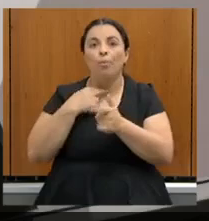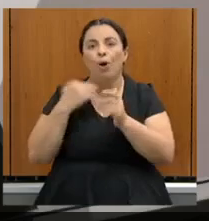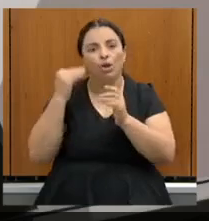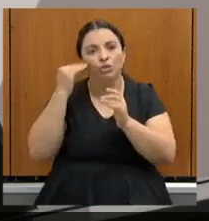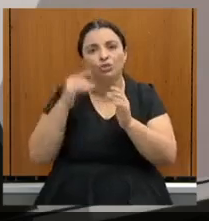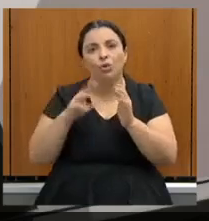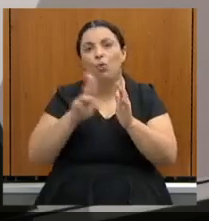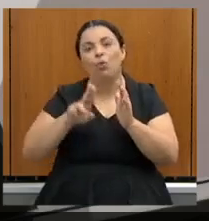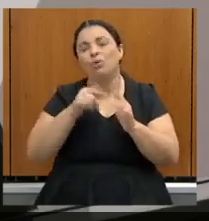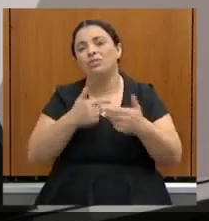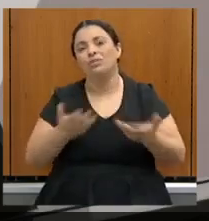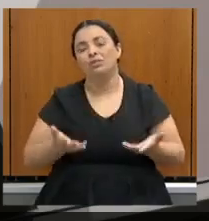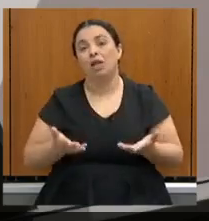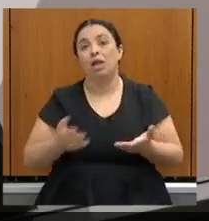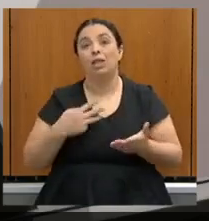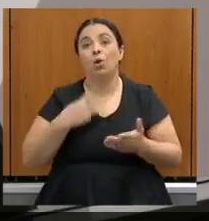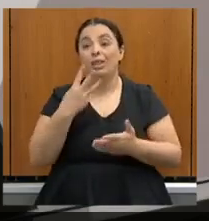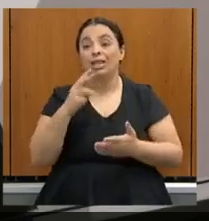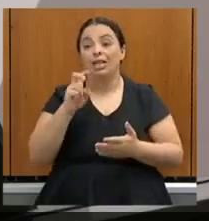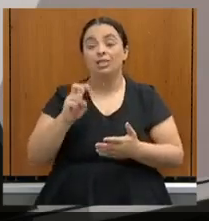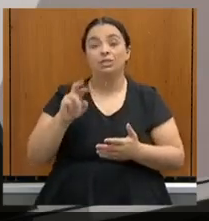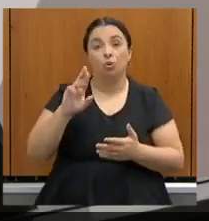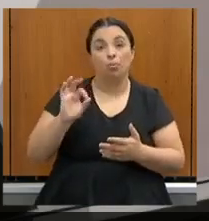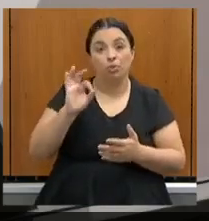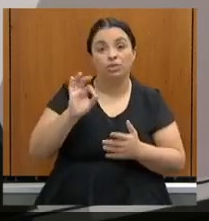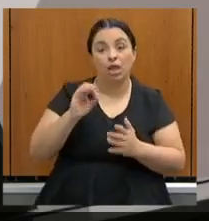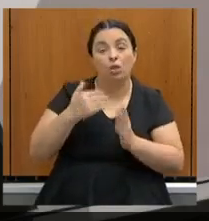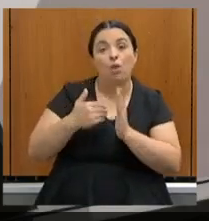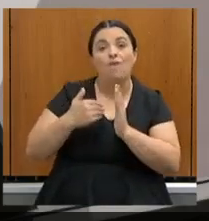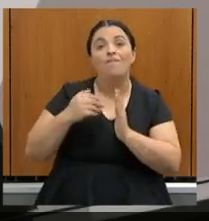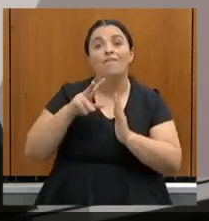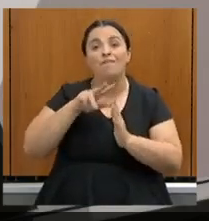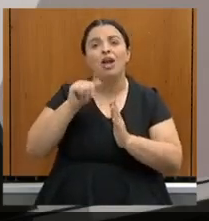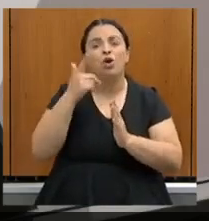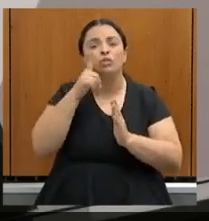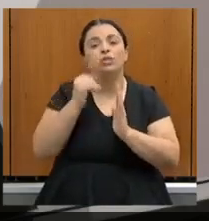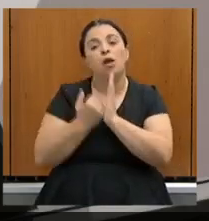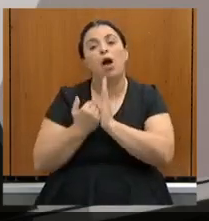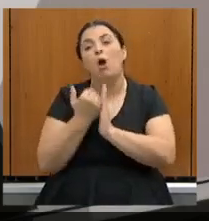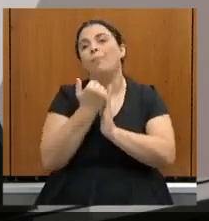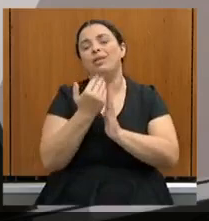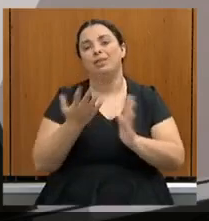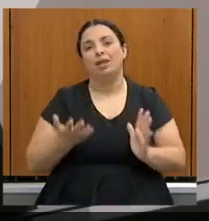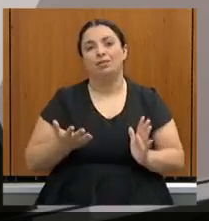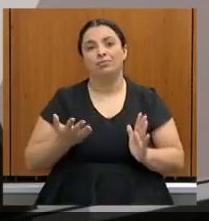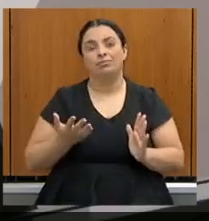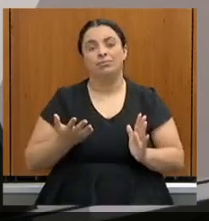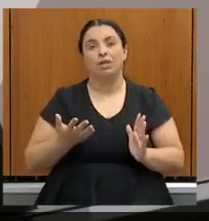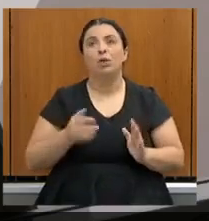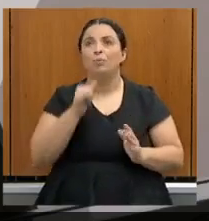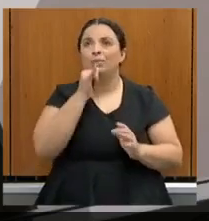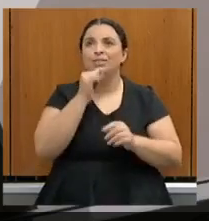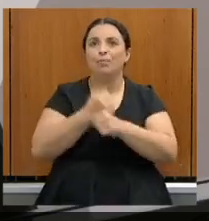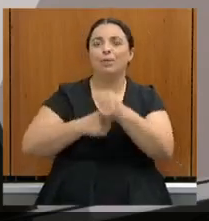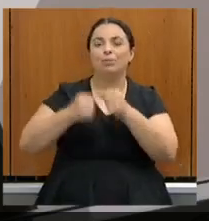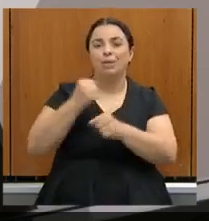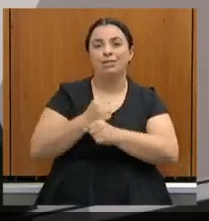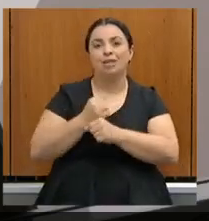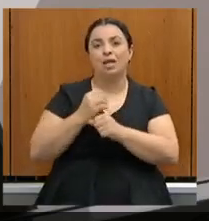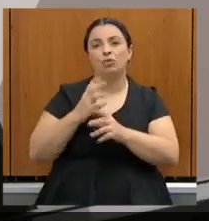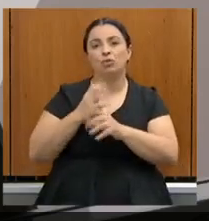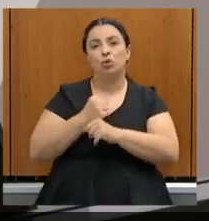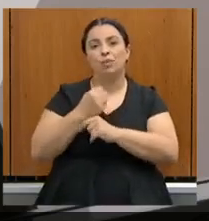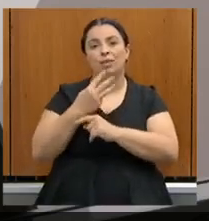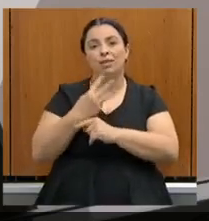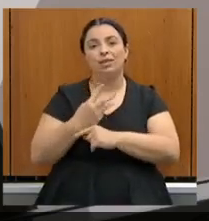porque, depois que se criou os 35%, deputado, no ano passado, somente 31 milhões dos